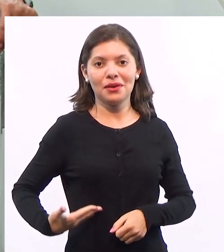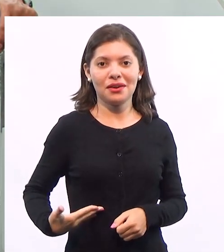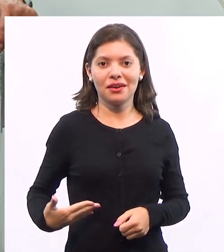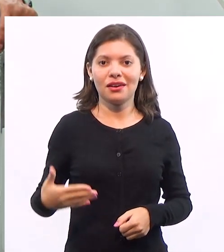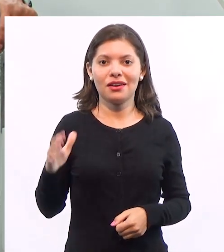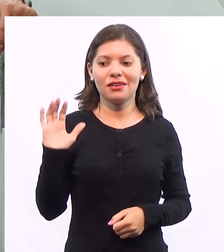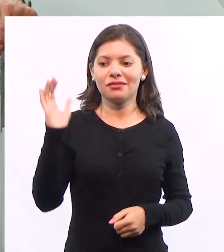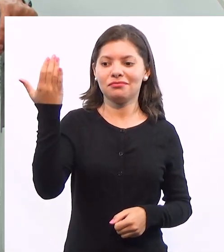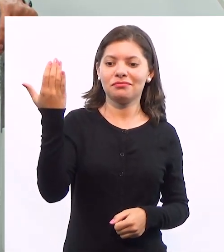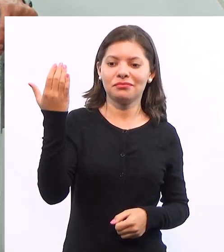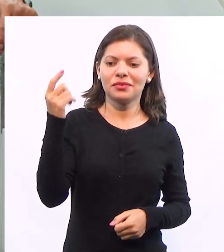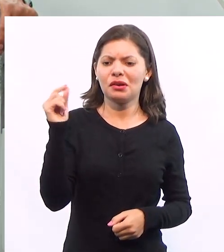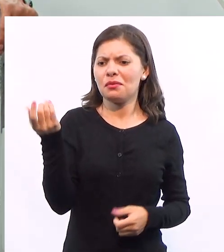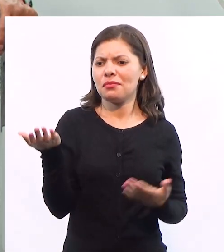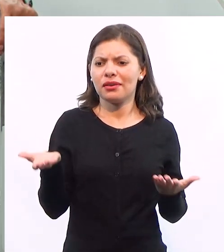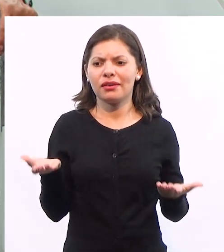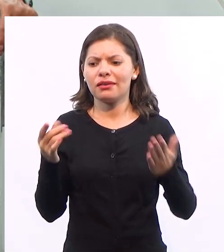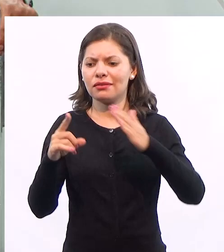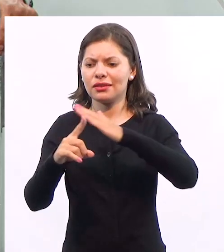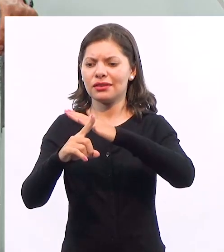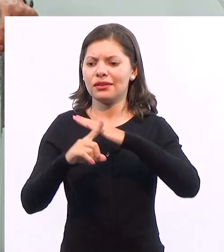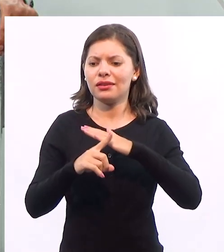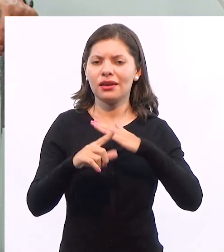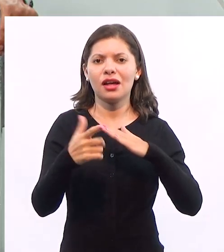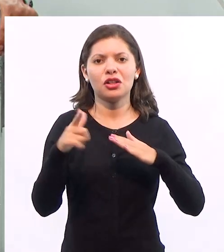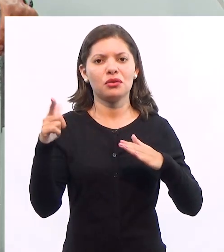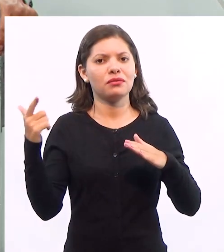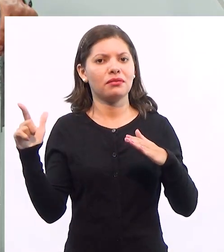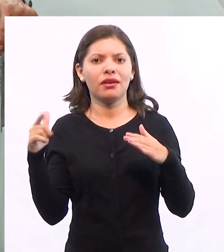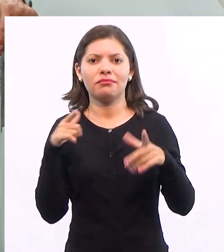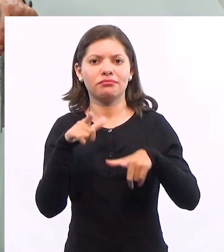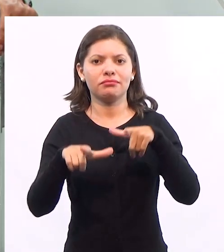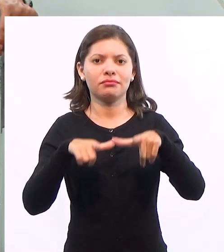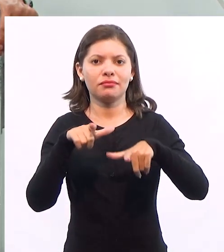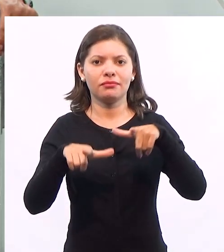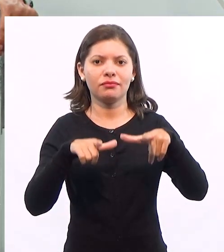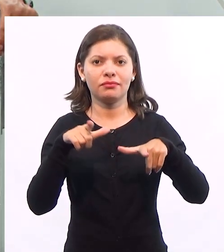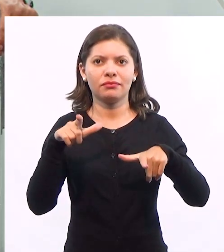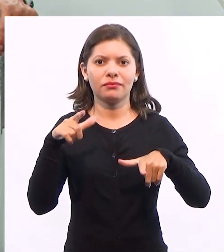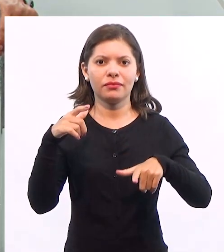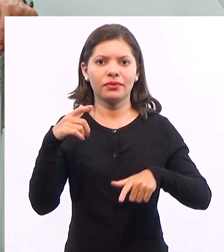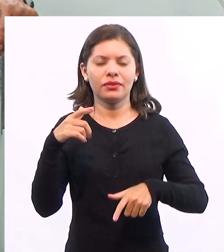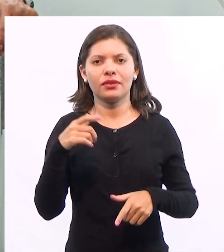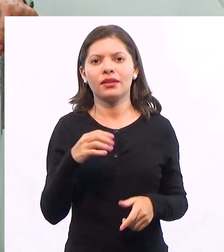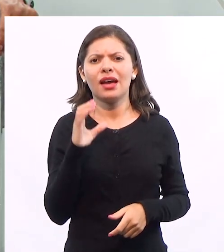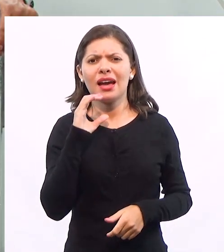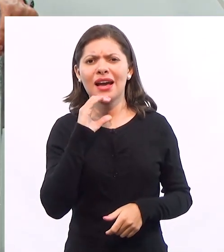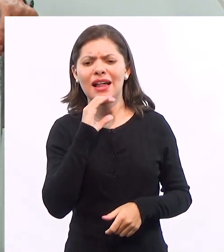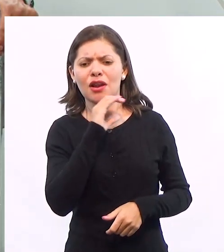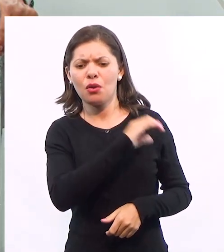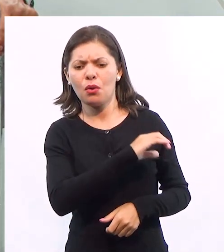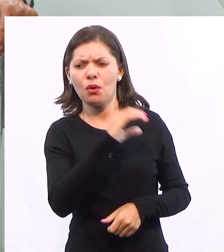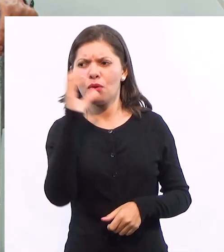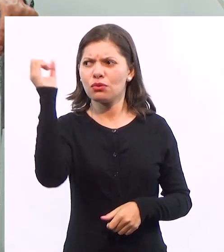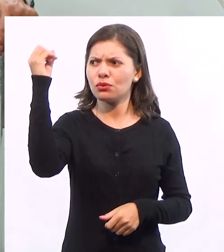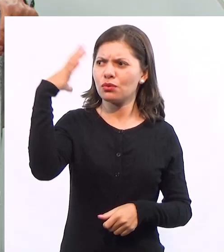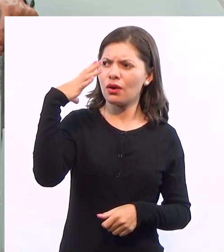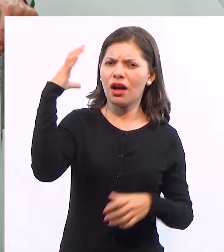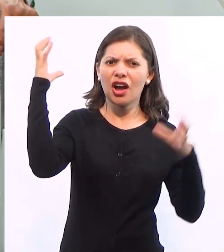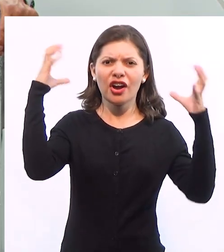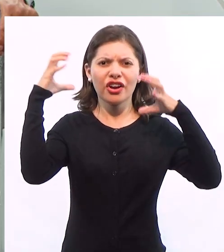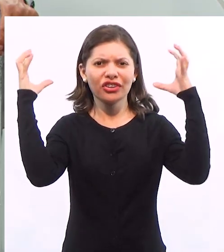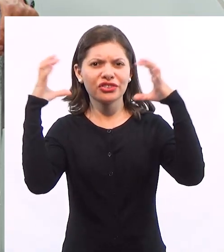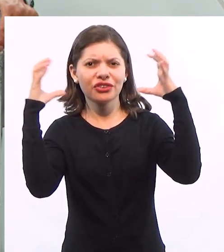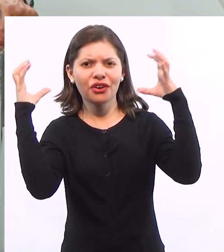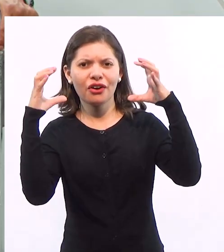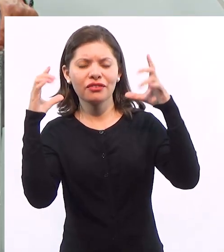exemplo, que vai chegar um momento que, opa, para que eu vou atender se eu não tenho demanda para isso? Calor, se chove demais, né?